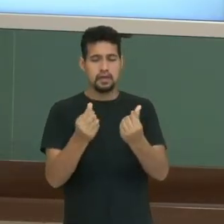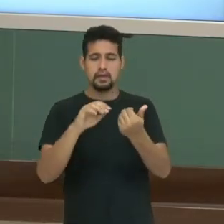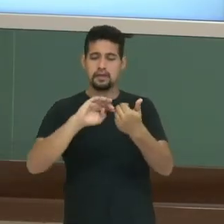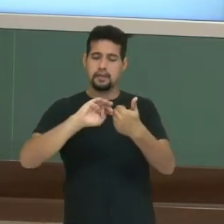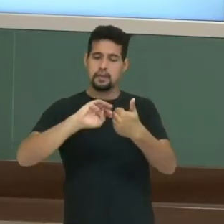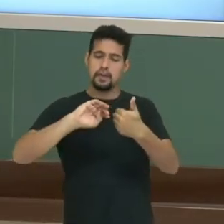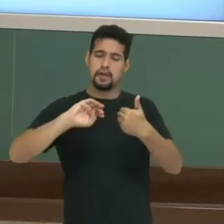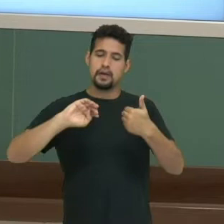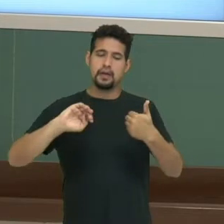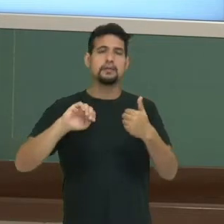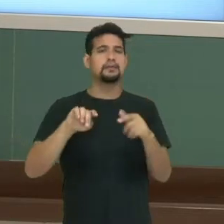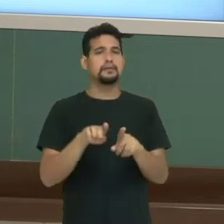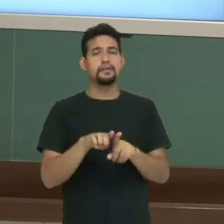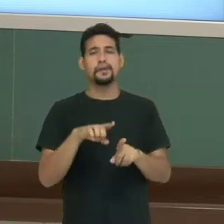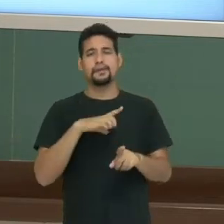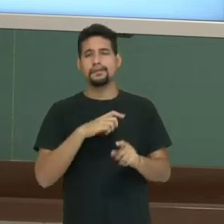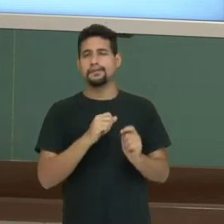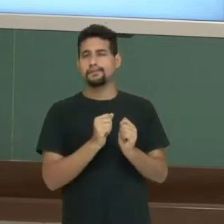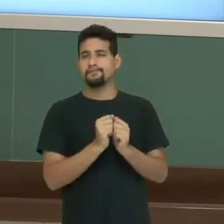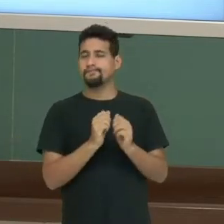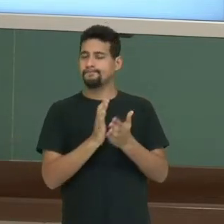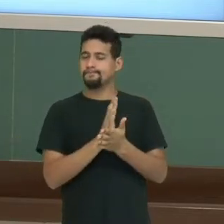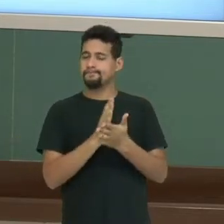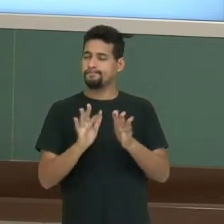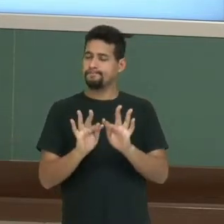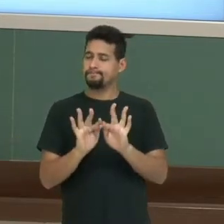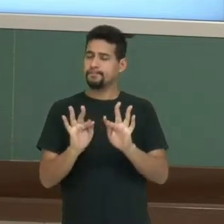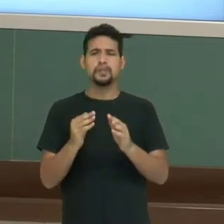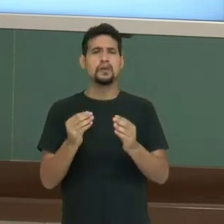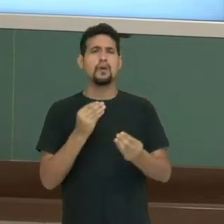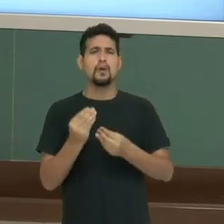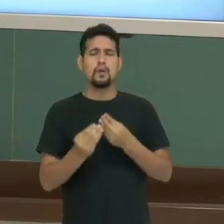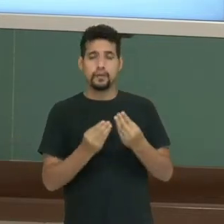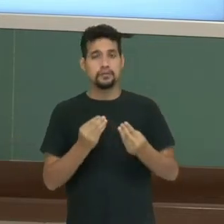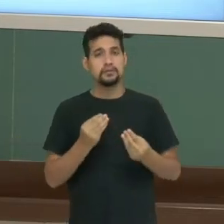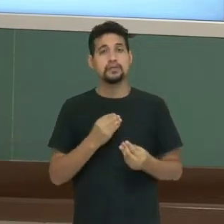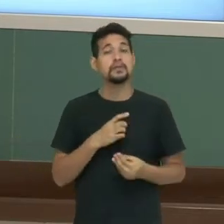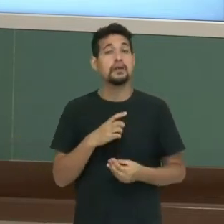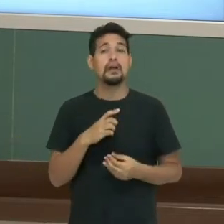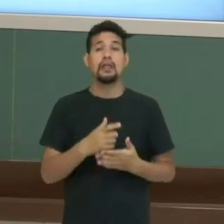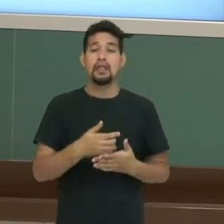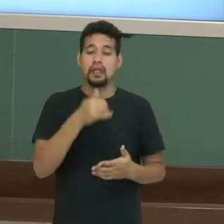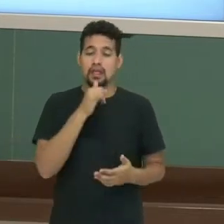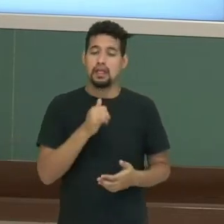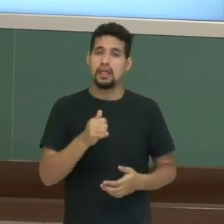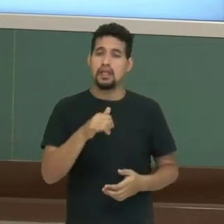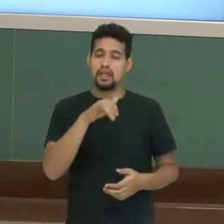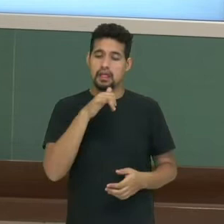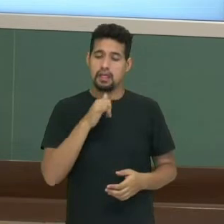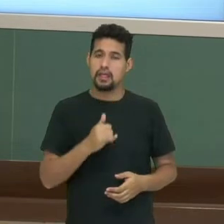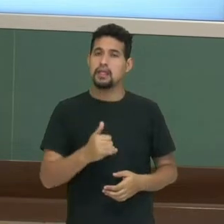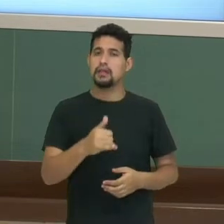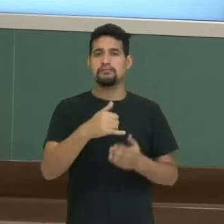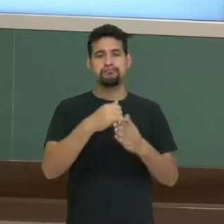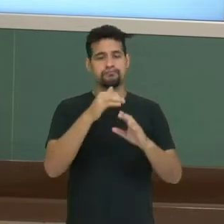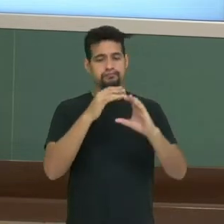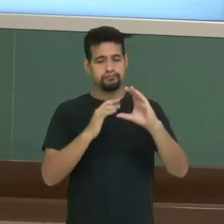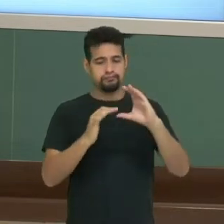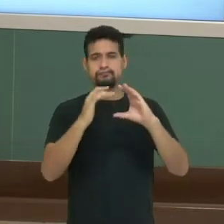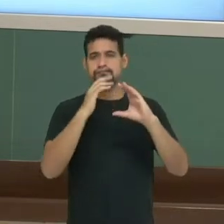uma substância em componentes mais simples através da passagem da corrente elétrica dentro dessa